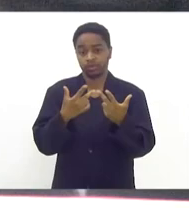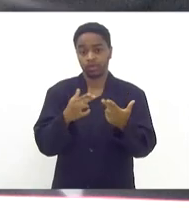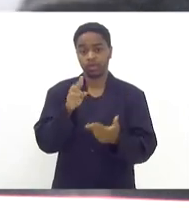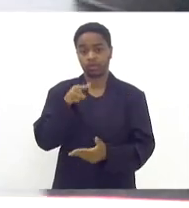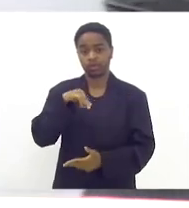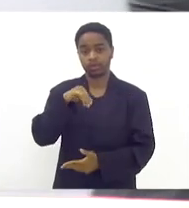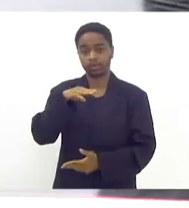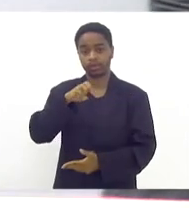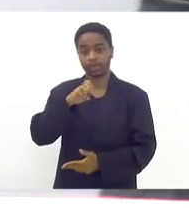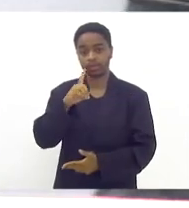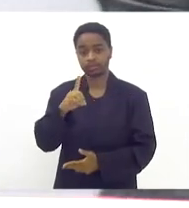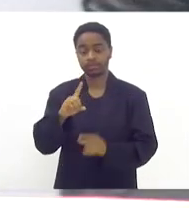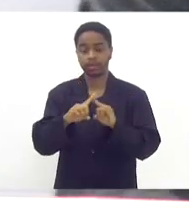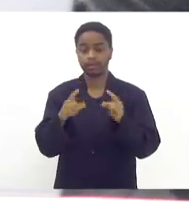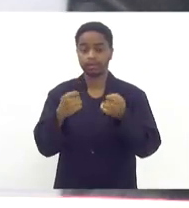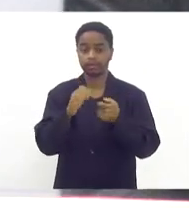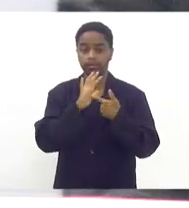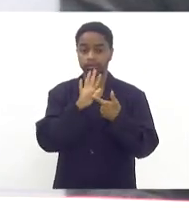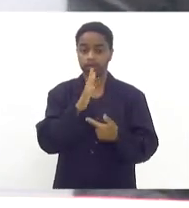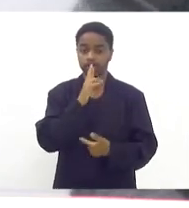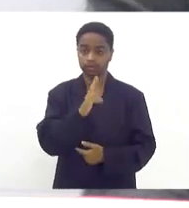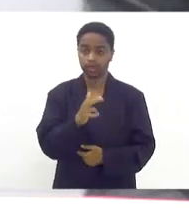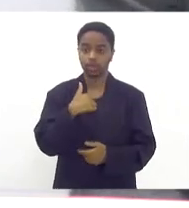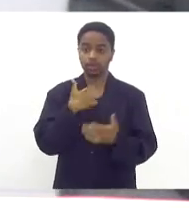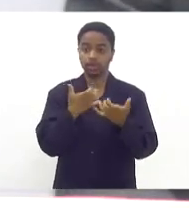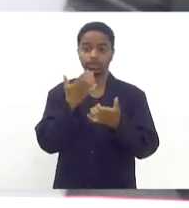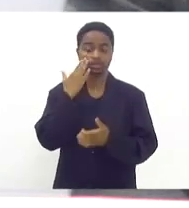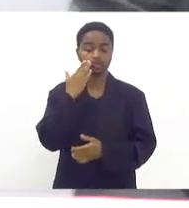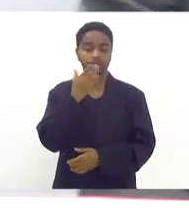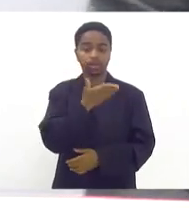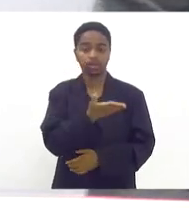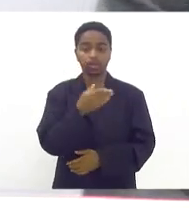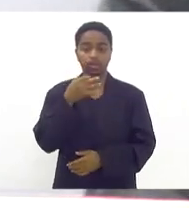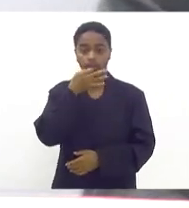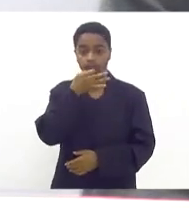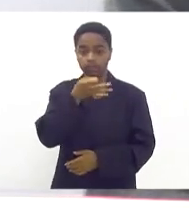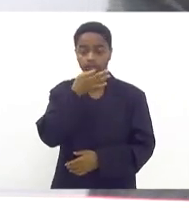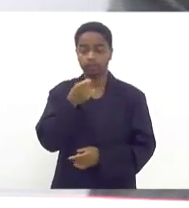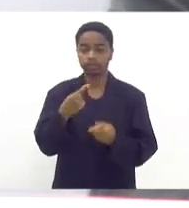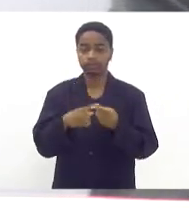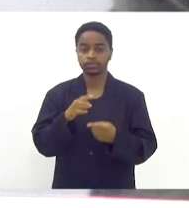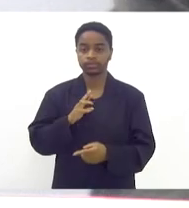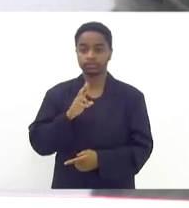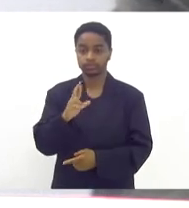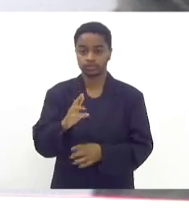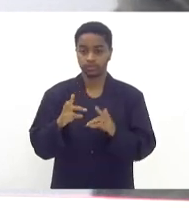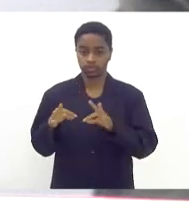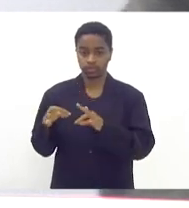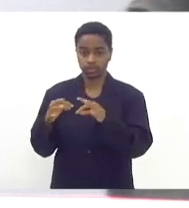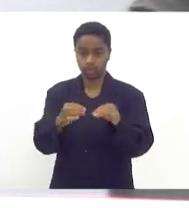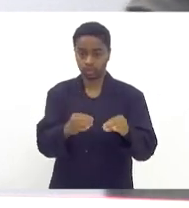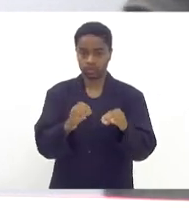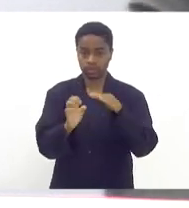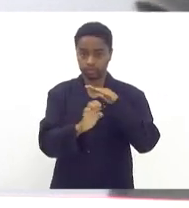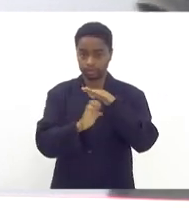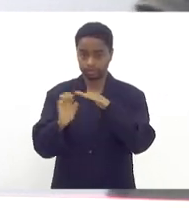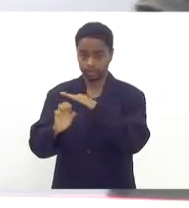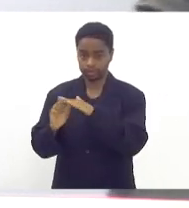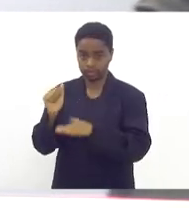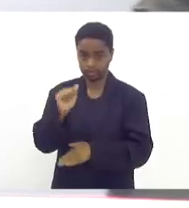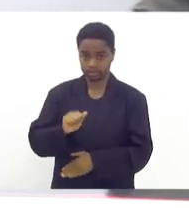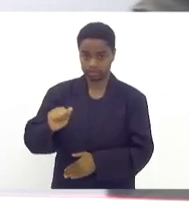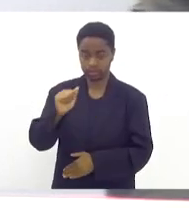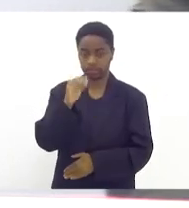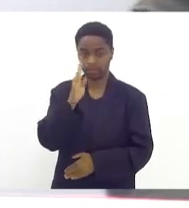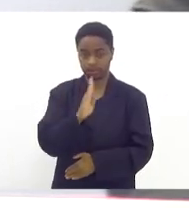dar resposta eu queria ouvir então Frederico porv faor que tá falando em nome das de todas né de todas as Associação